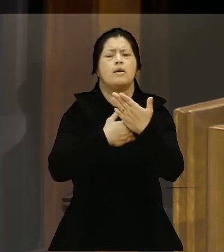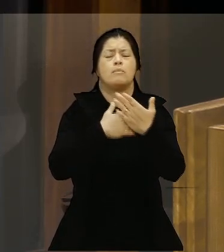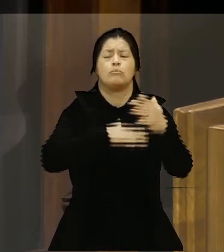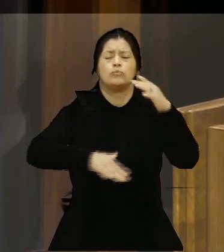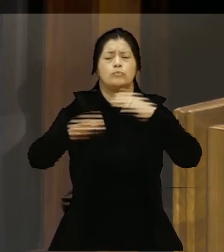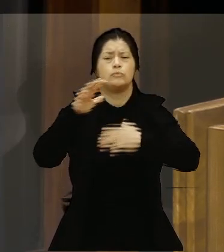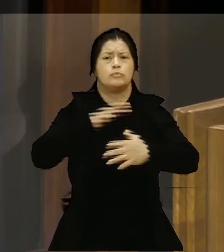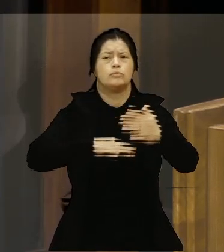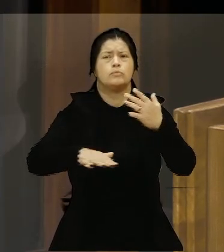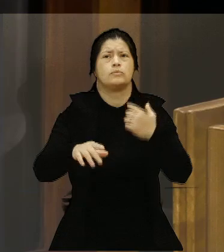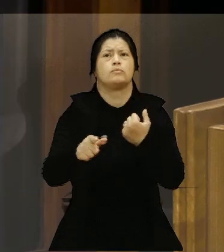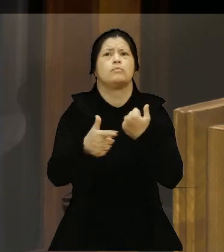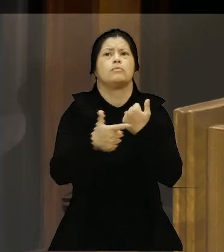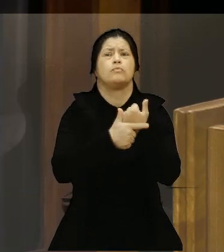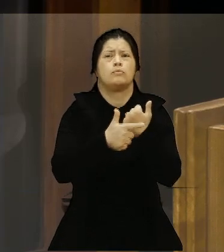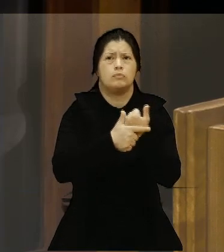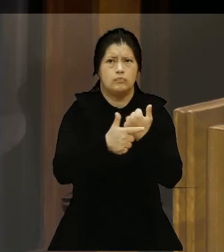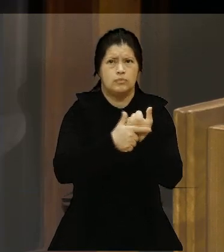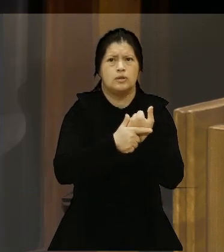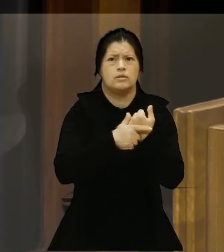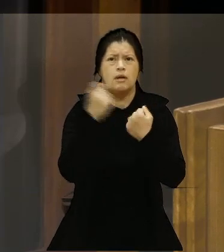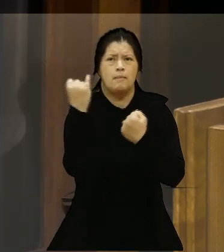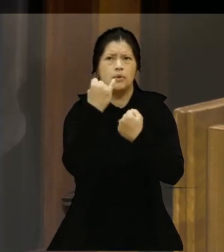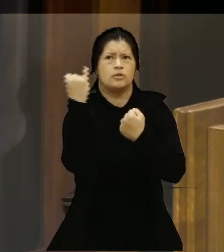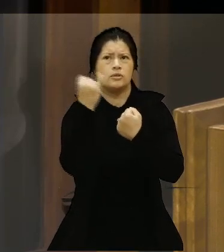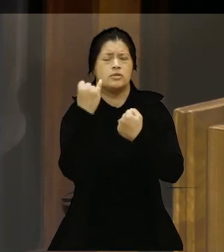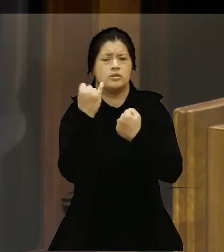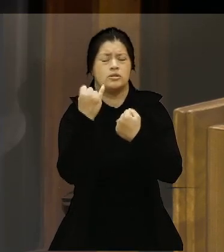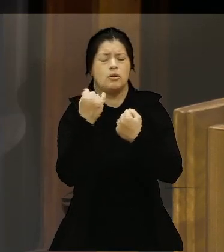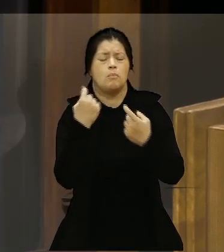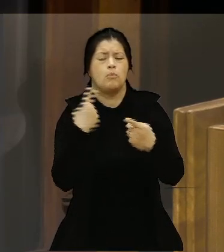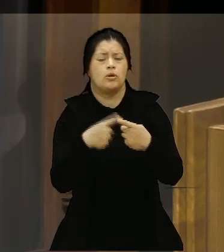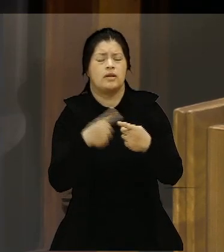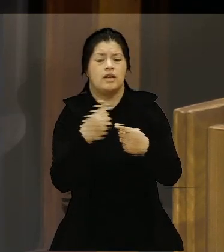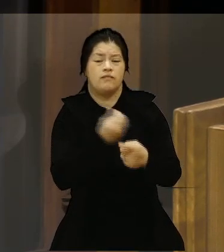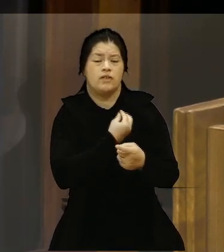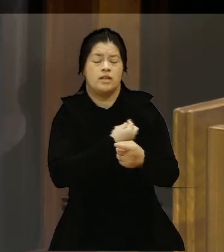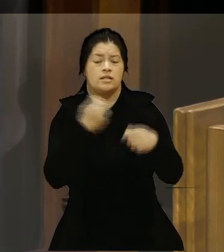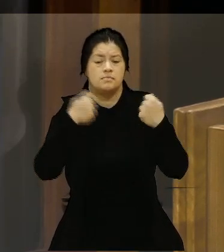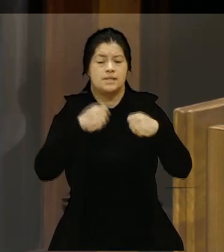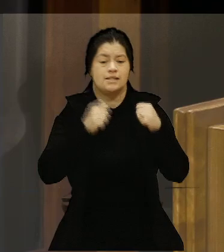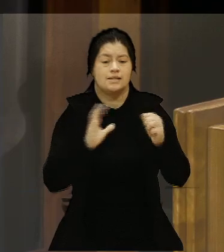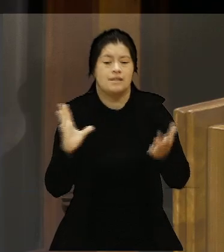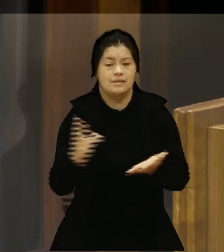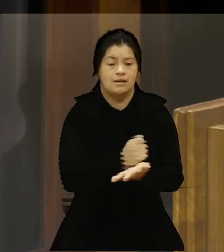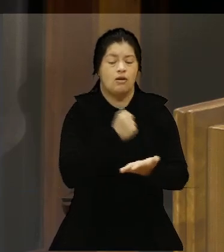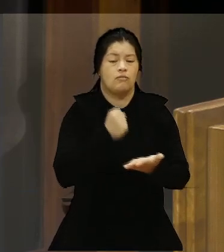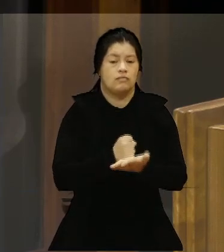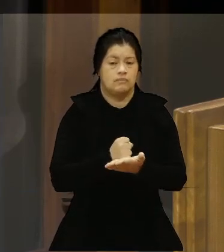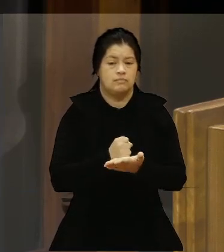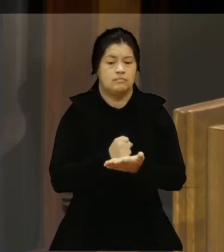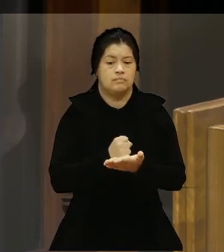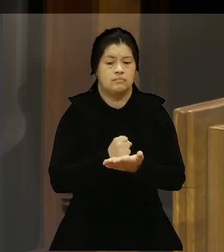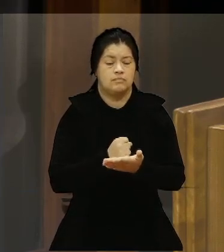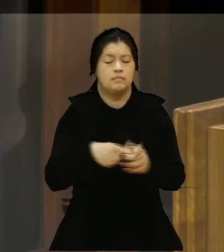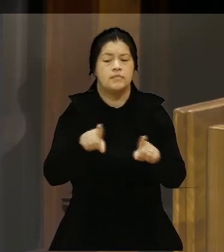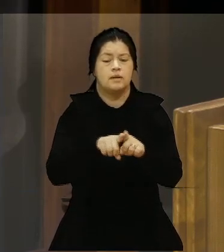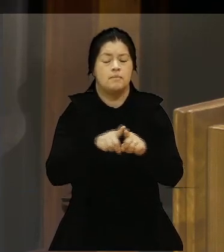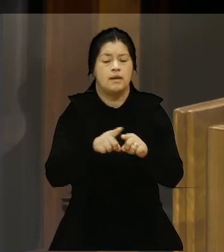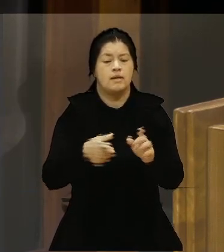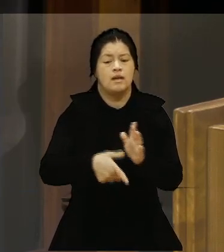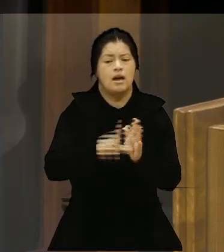essas ações aconteçam, né, e que vidas possam ser protegidas, possam ser salvas, possam evitar,